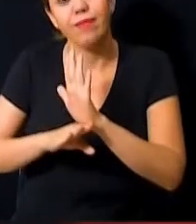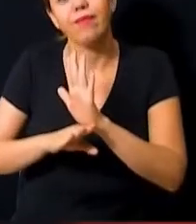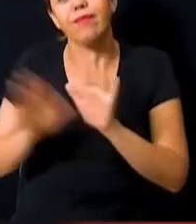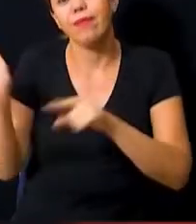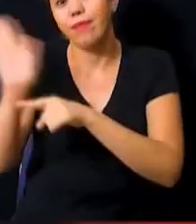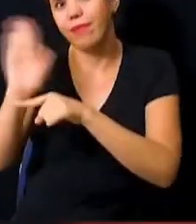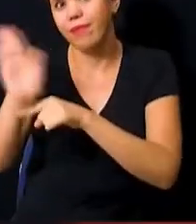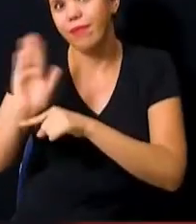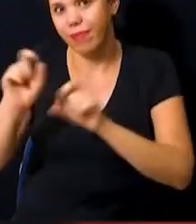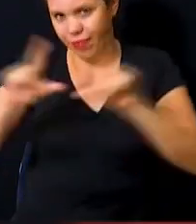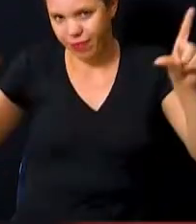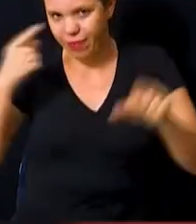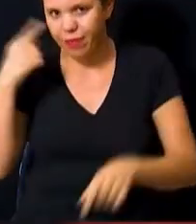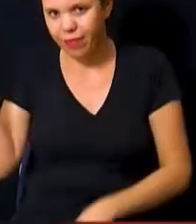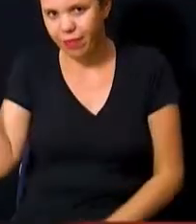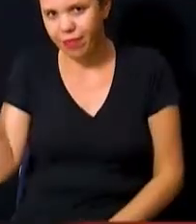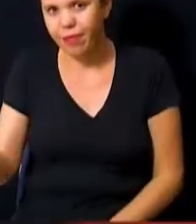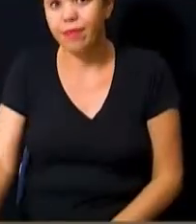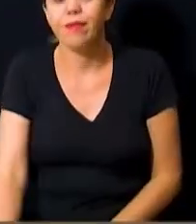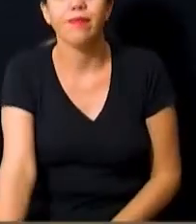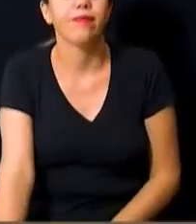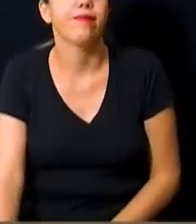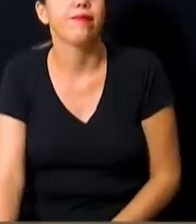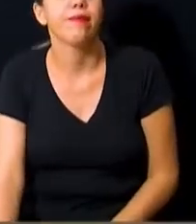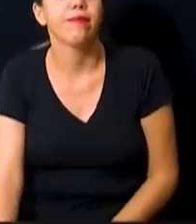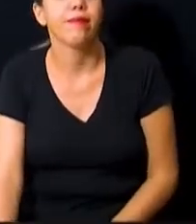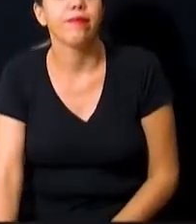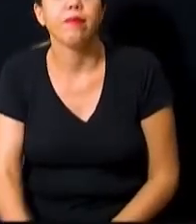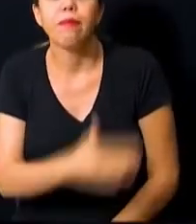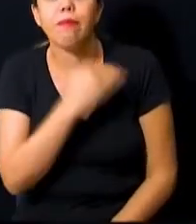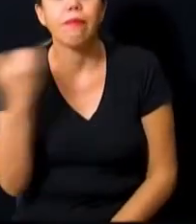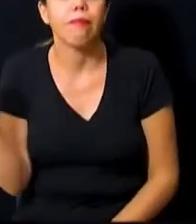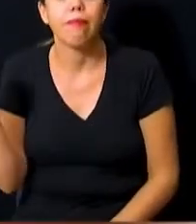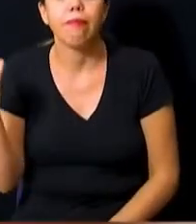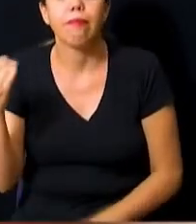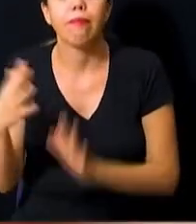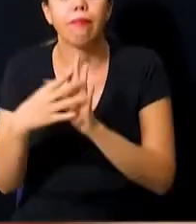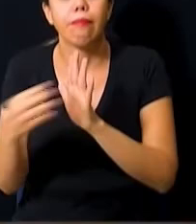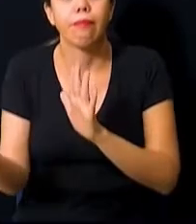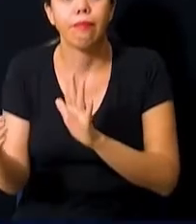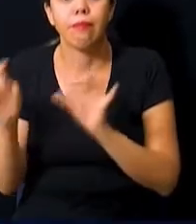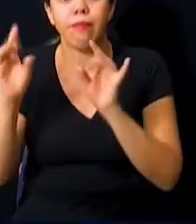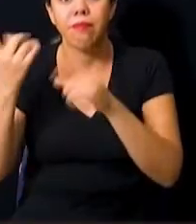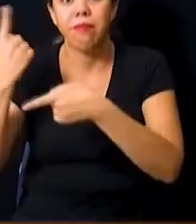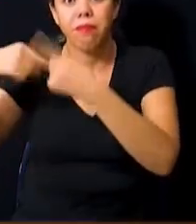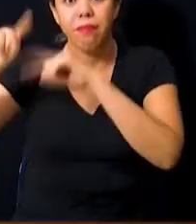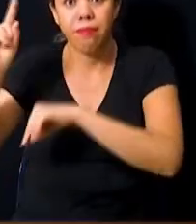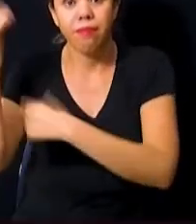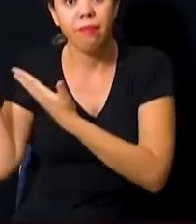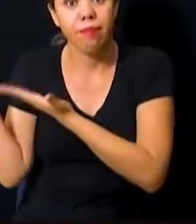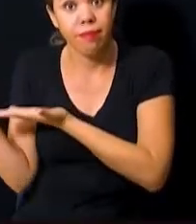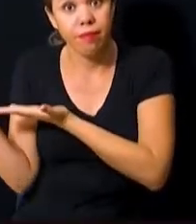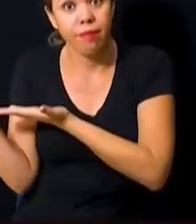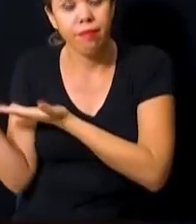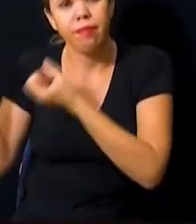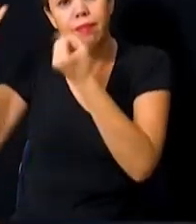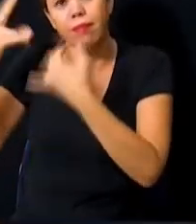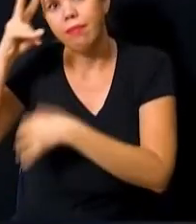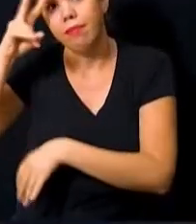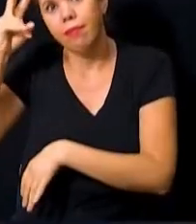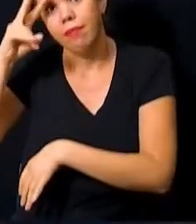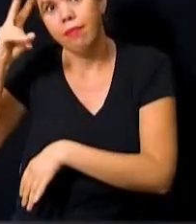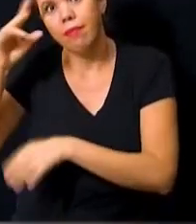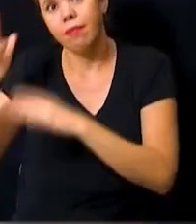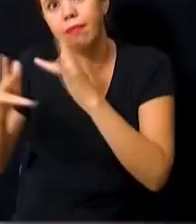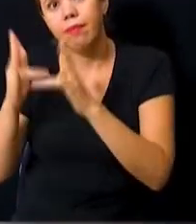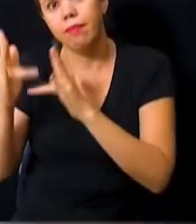dos filmes que estão em cartaz? Olha aí! Morte no Nilo é inspirado no best-seller de Agatha Christie e conta a história